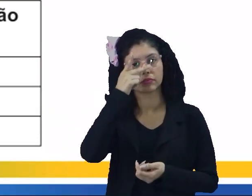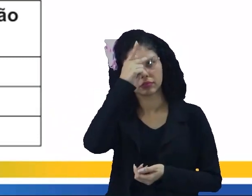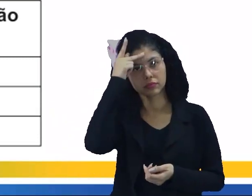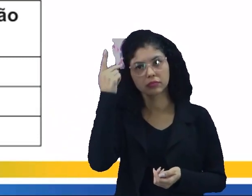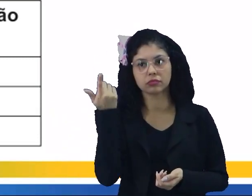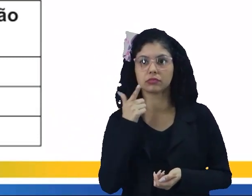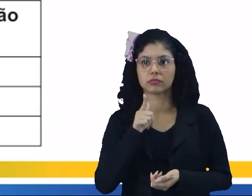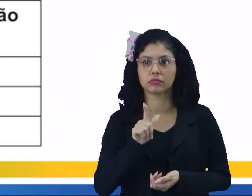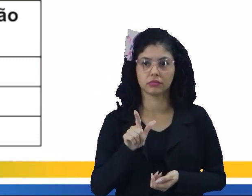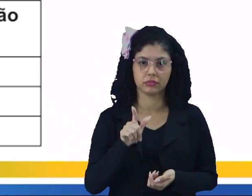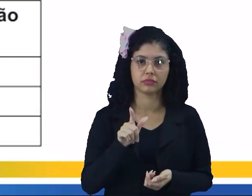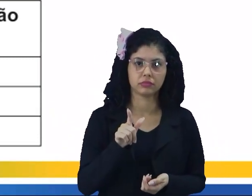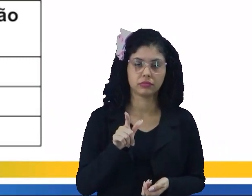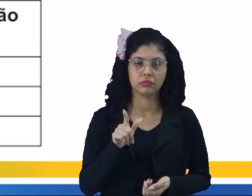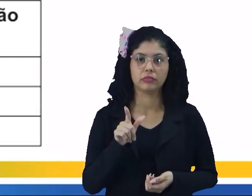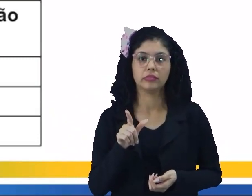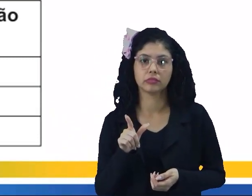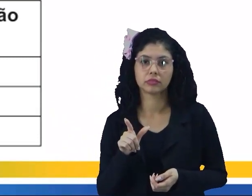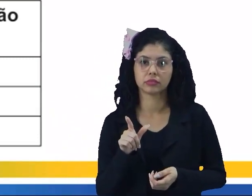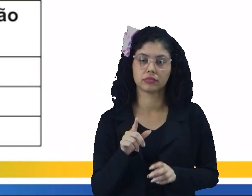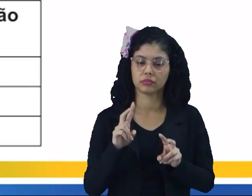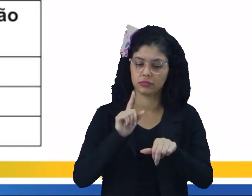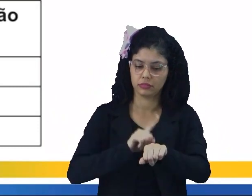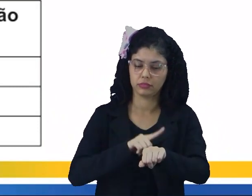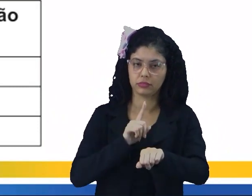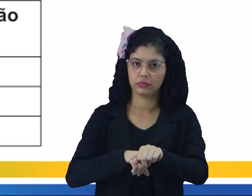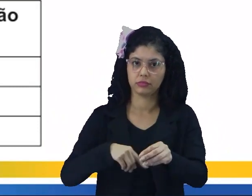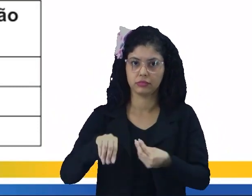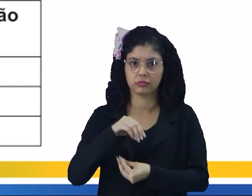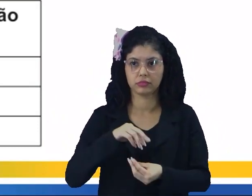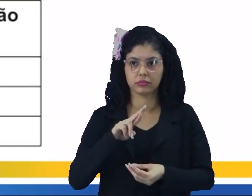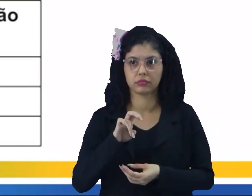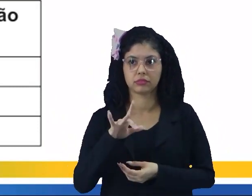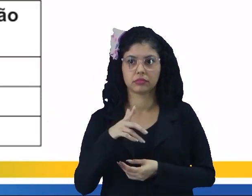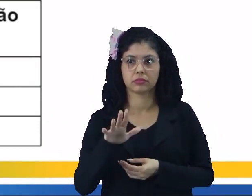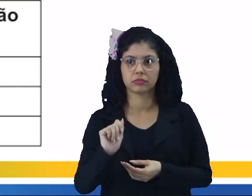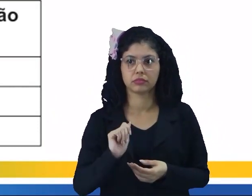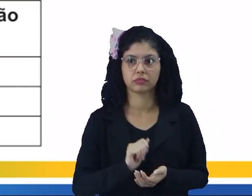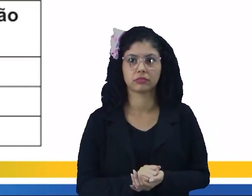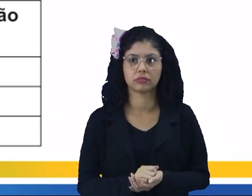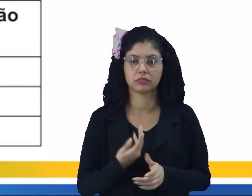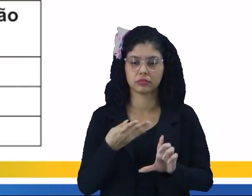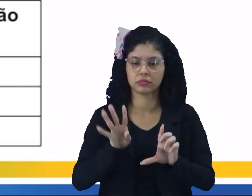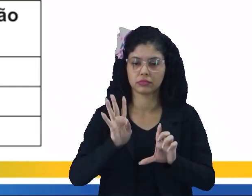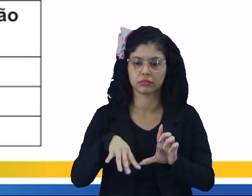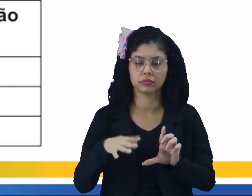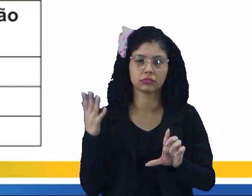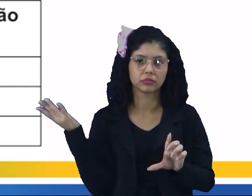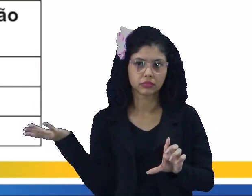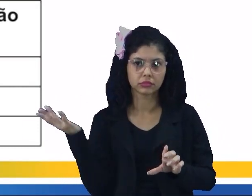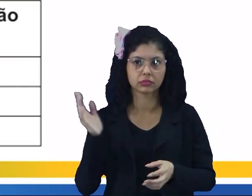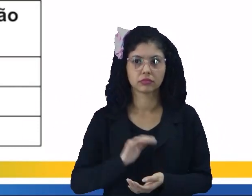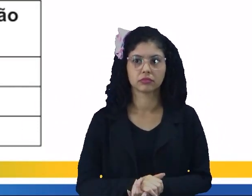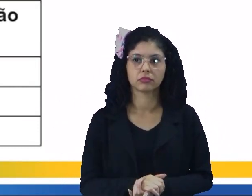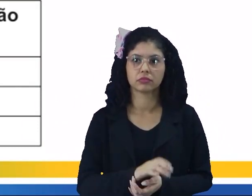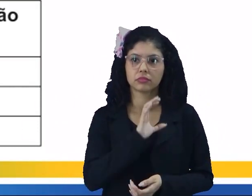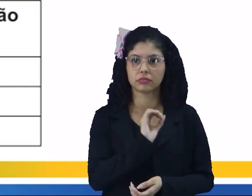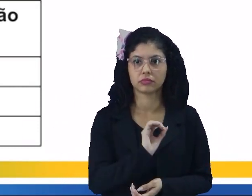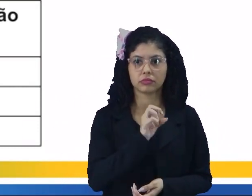conseguiram segurar a régua e os respectivos tempos de reação. Nós temos aí então no quadro, né, a distância percorrida